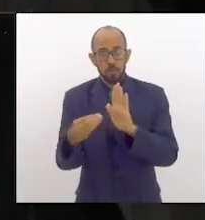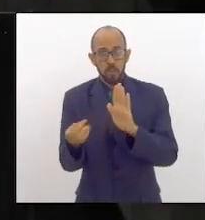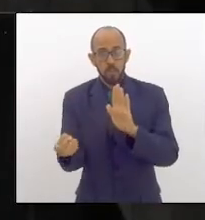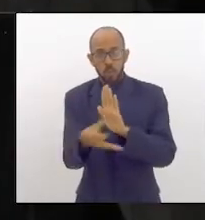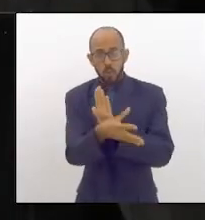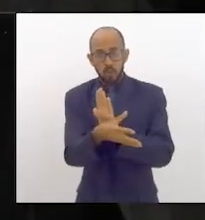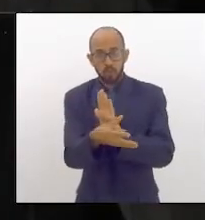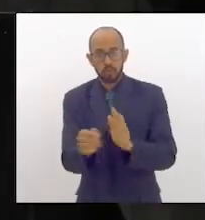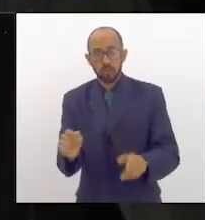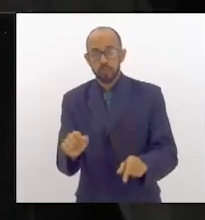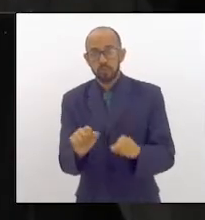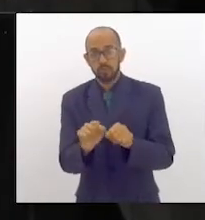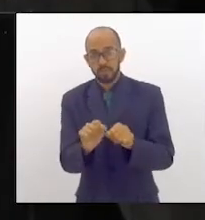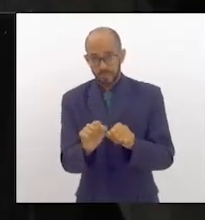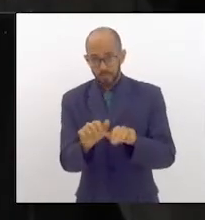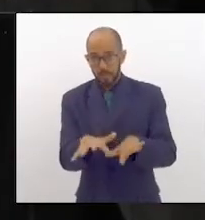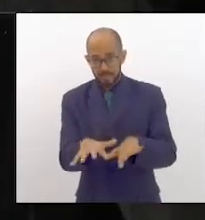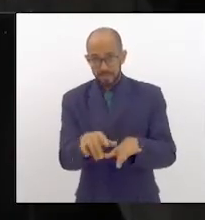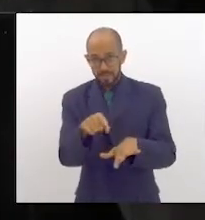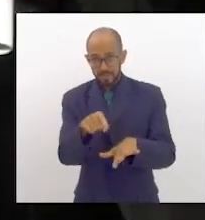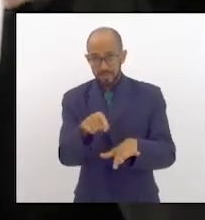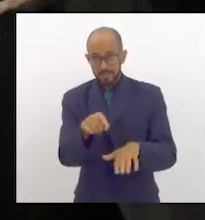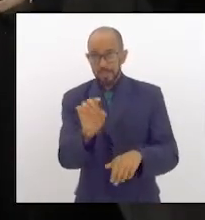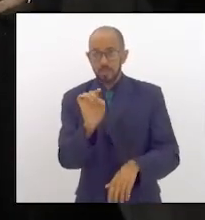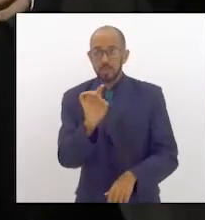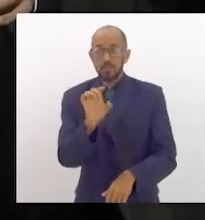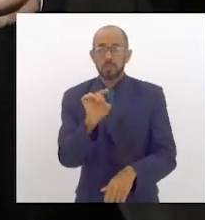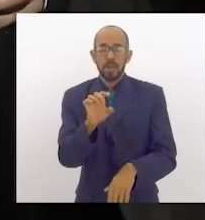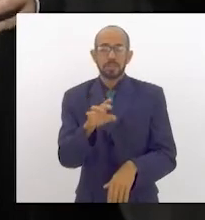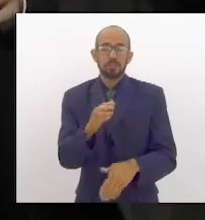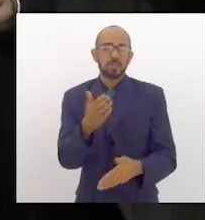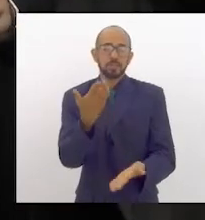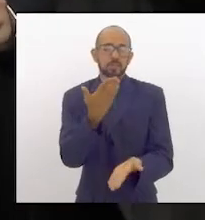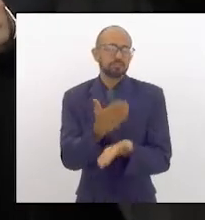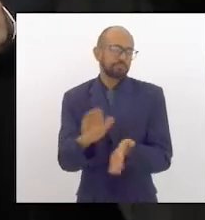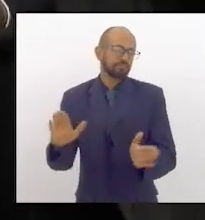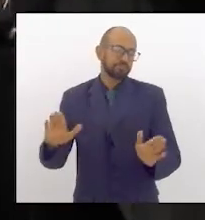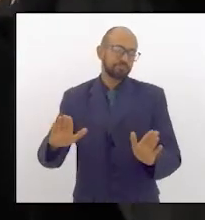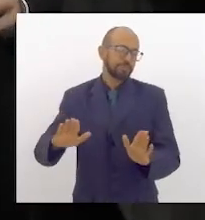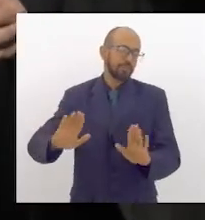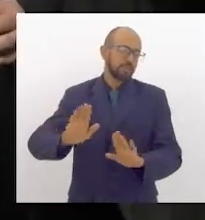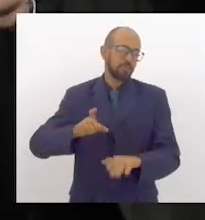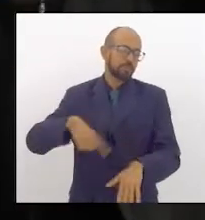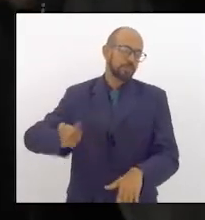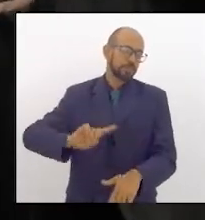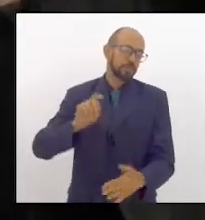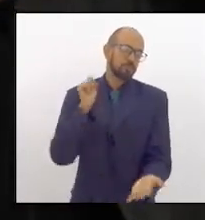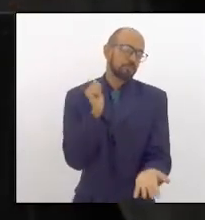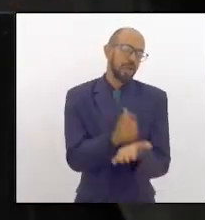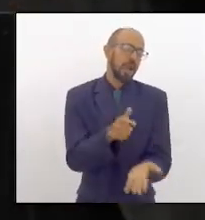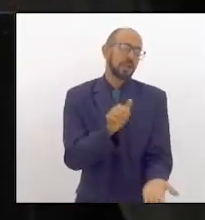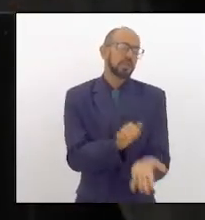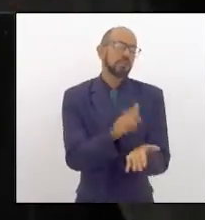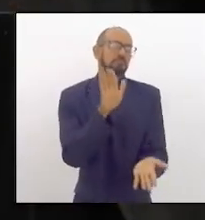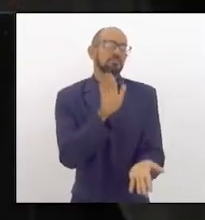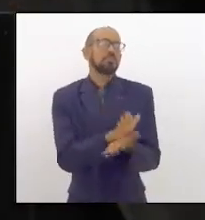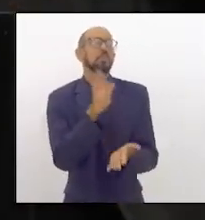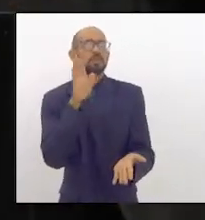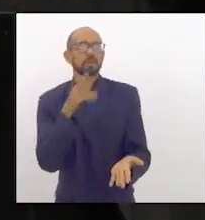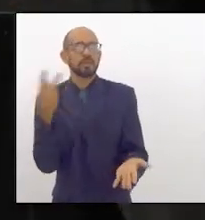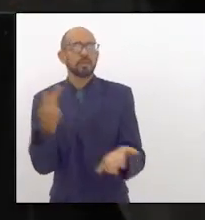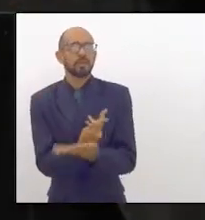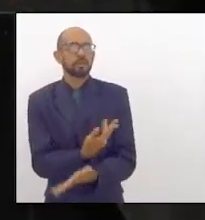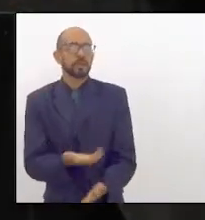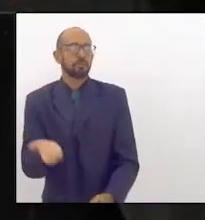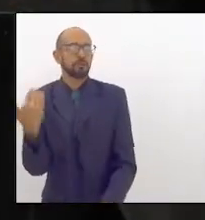formato e ao aderido ao programa no formato são automaticamente exemplos das lutas das penalidades As Canções que eles receberam